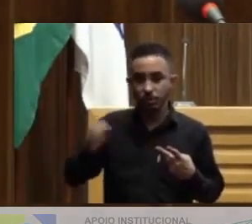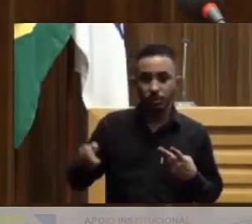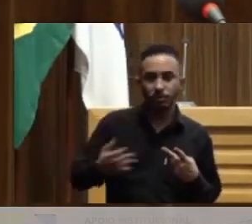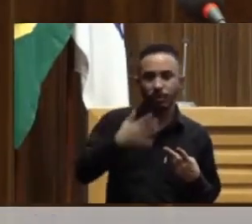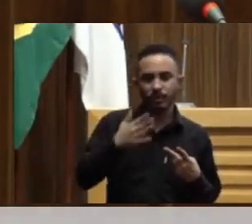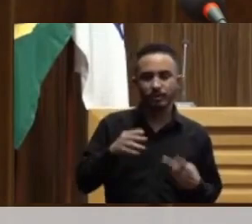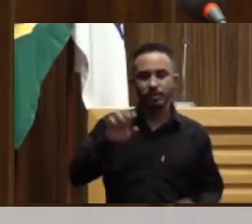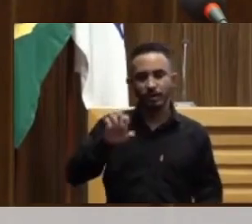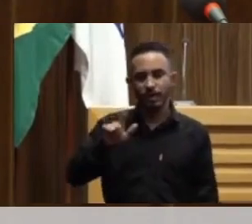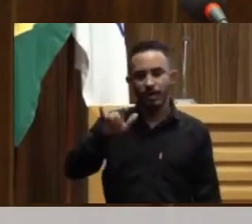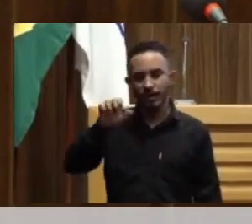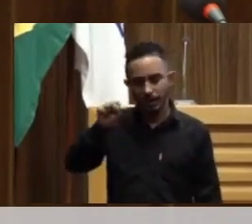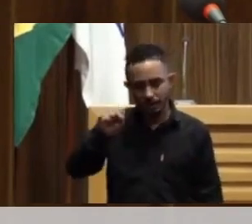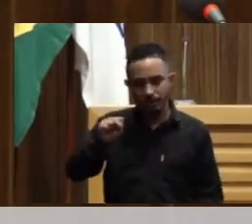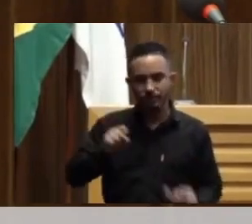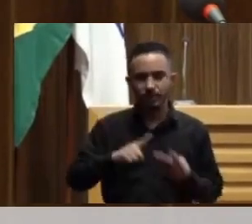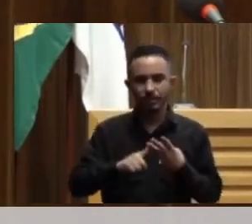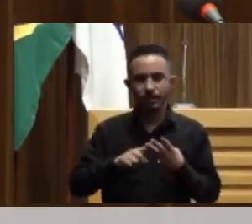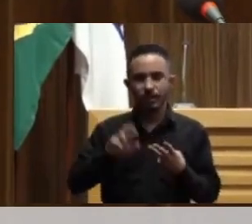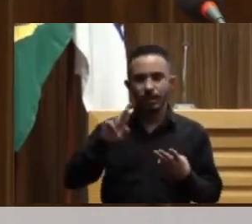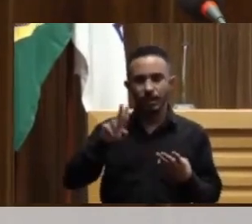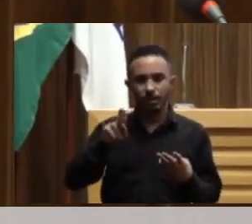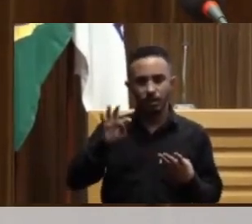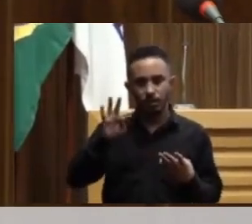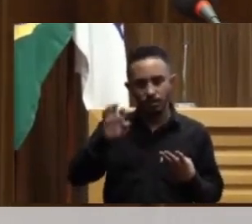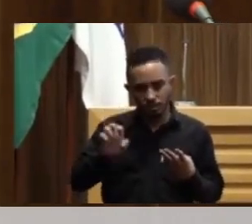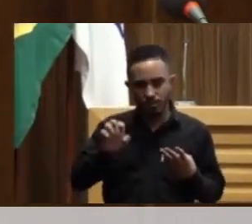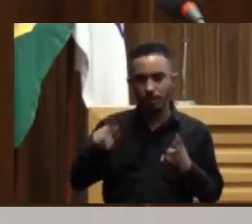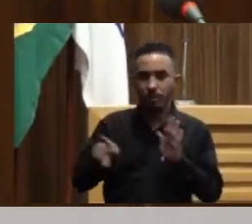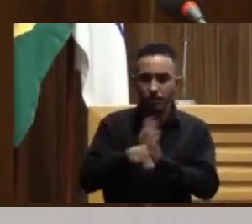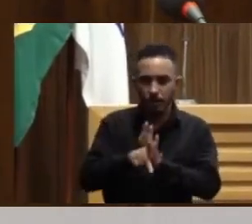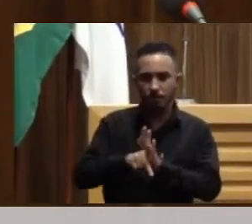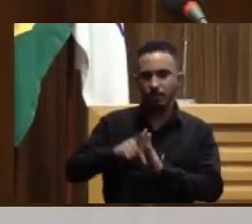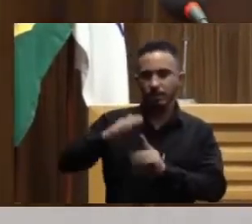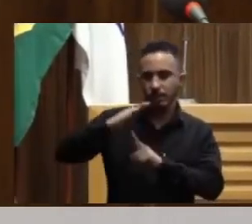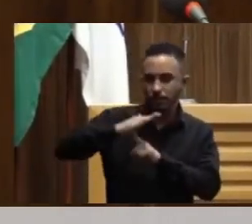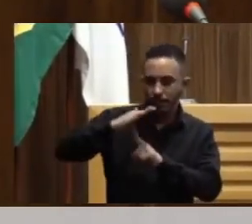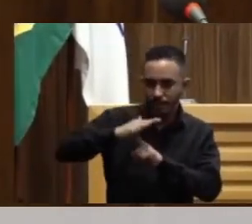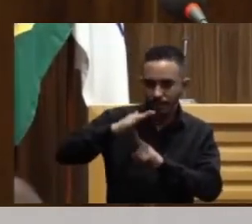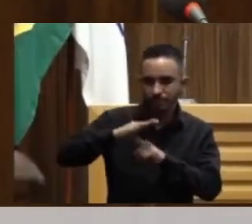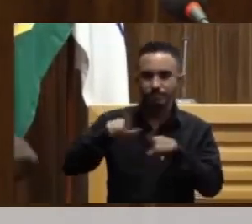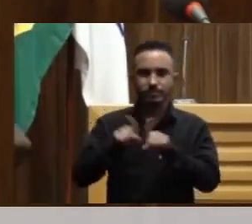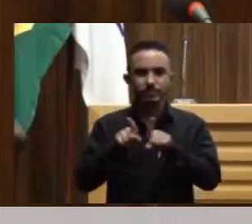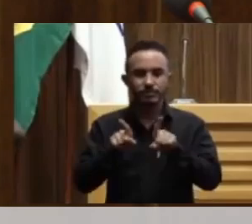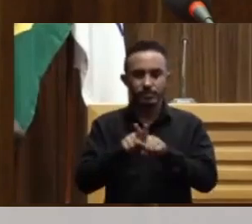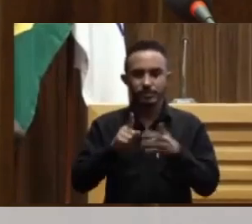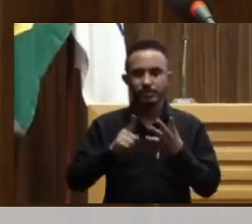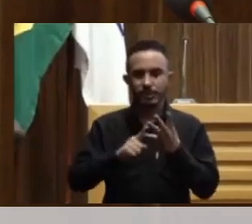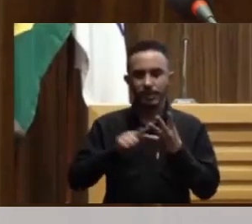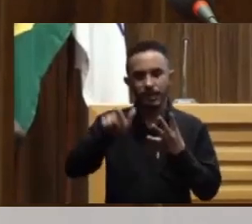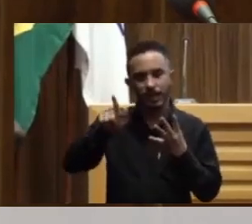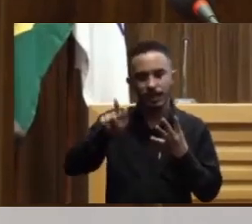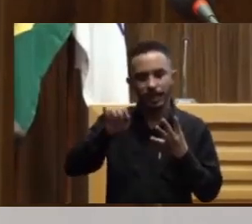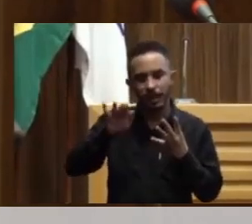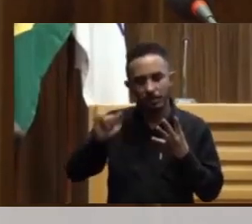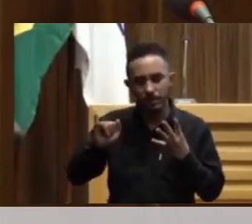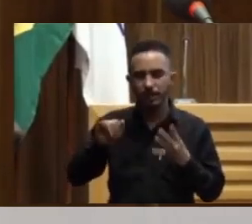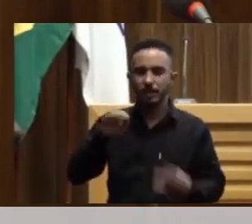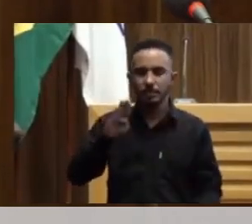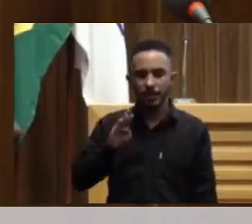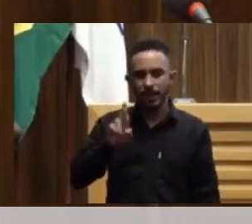FINEP, o Elias, a Ruth, lá do Pará, presidente da Agência do Pará, o Cleno Bing, presidente do BRDE,